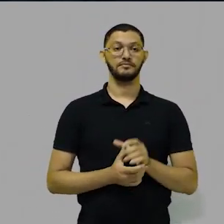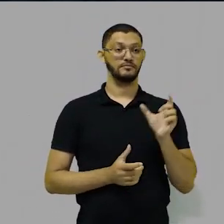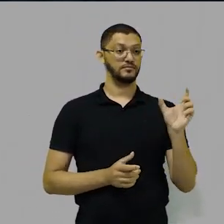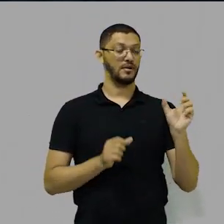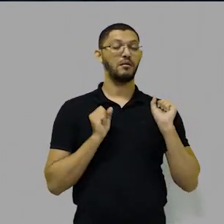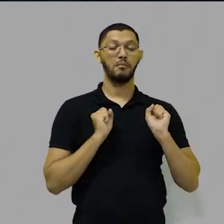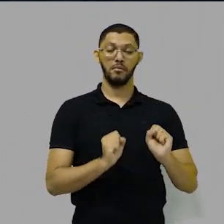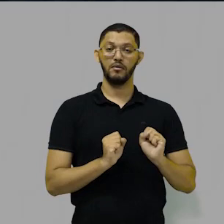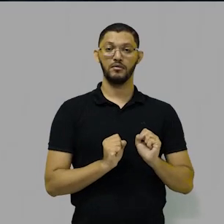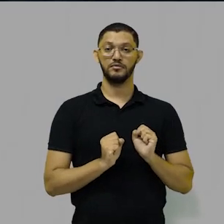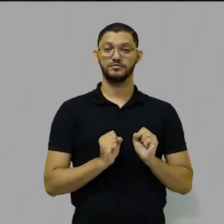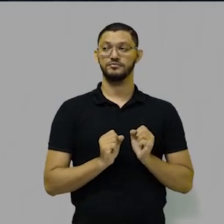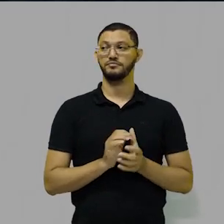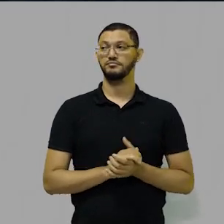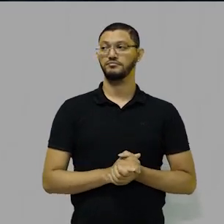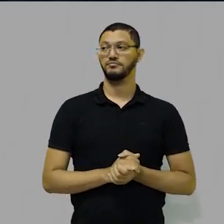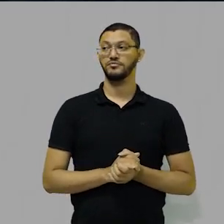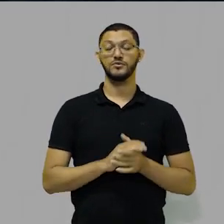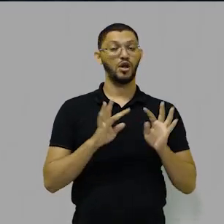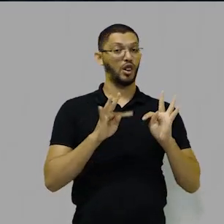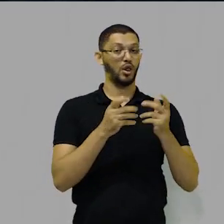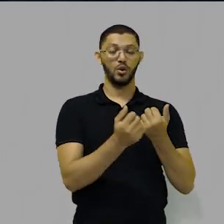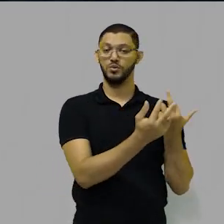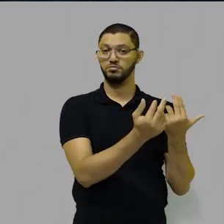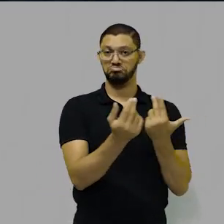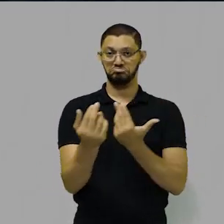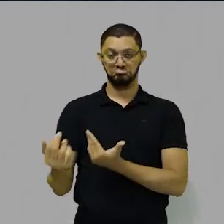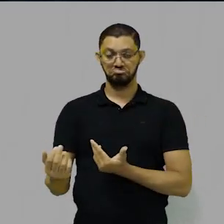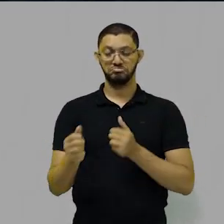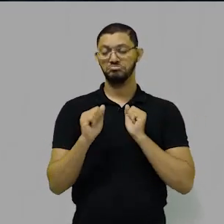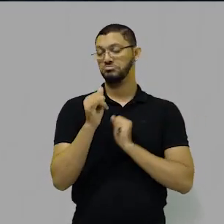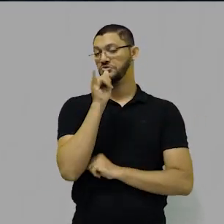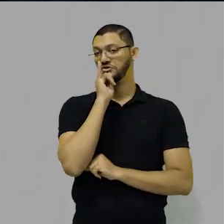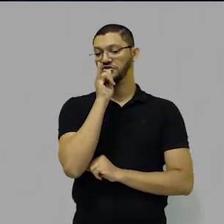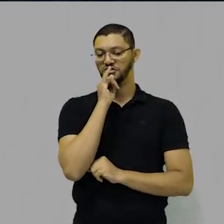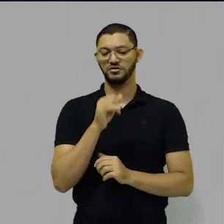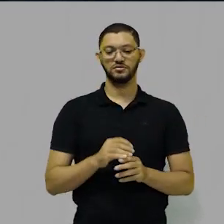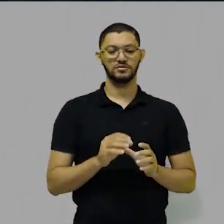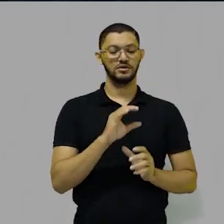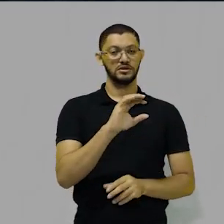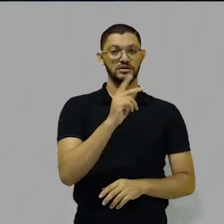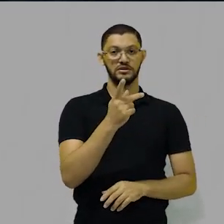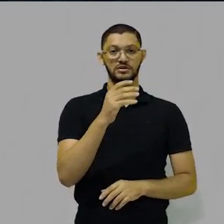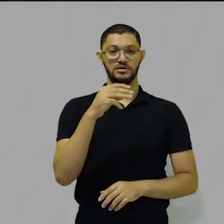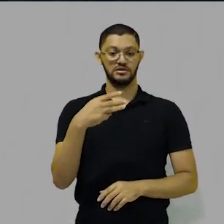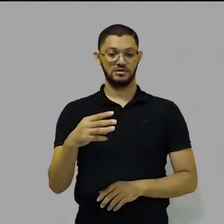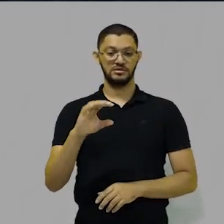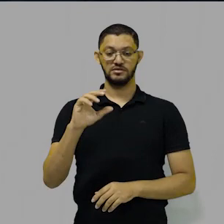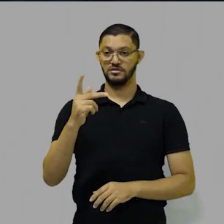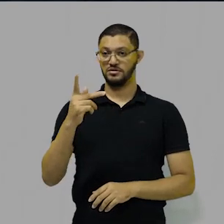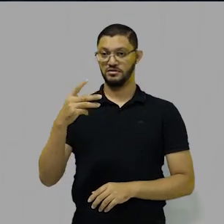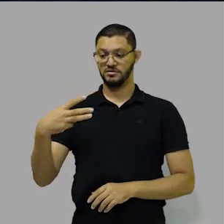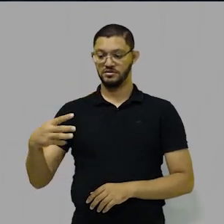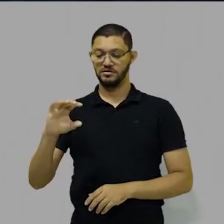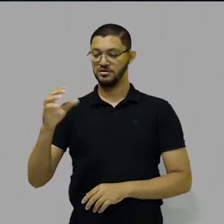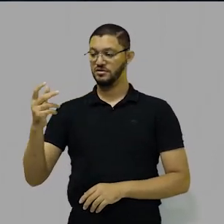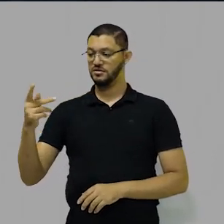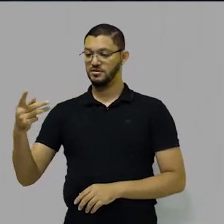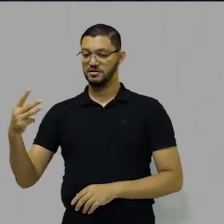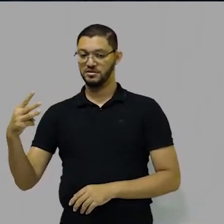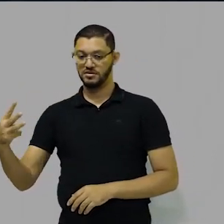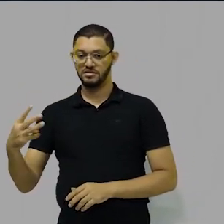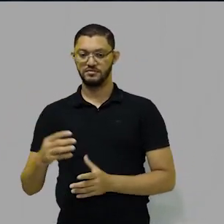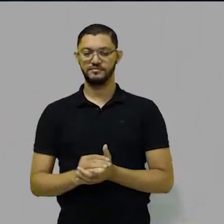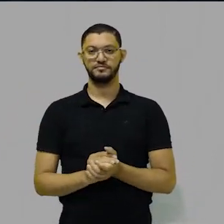eles podem ser todos iguais. Por exemplo, CH3, CH3, CH3. Então, eu tenho